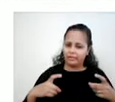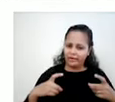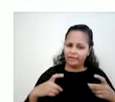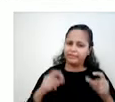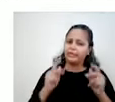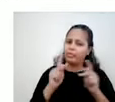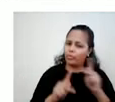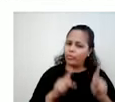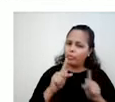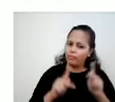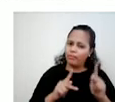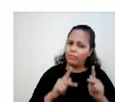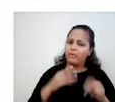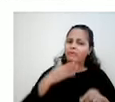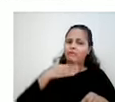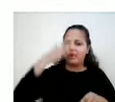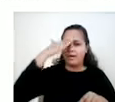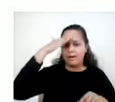povo árabe.